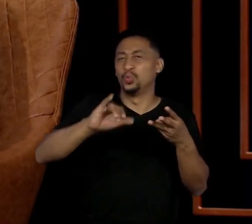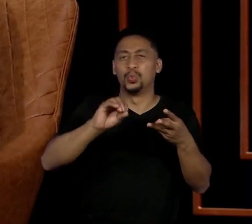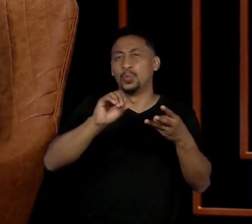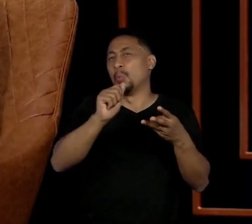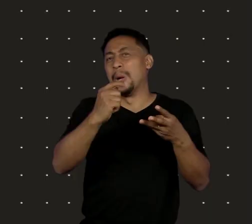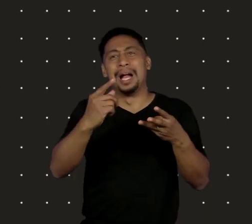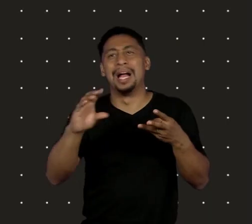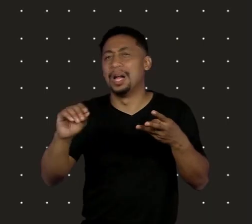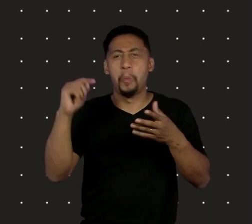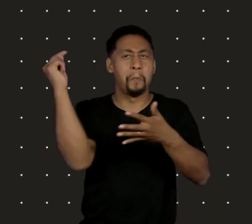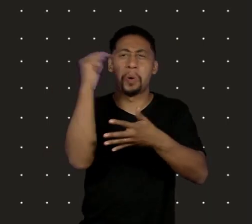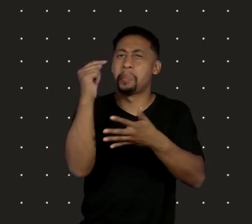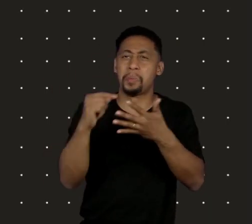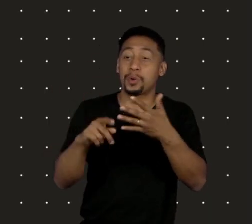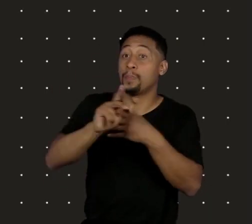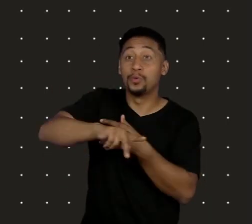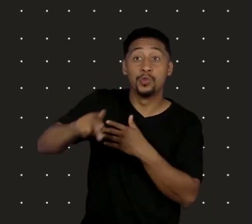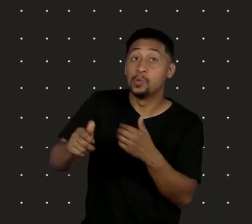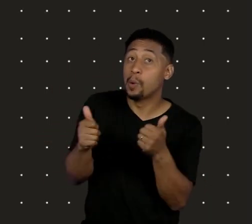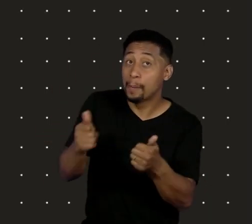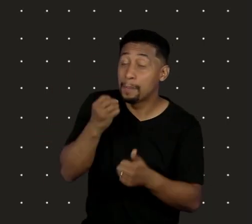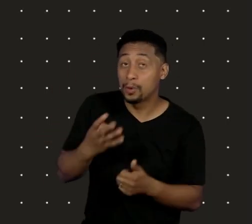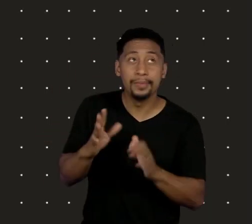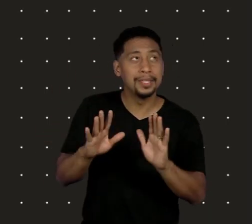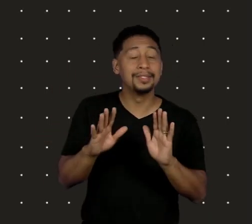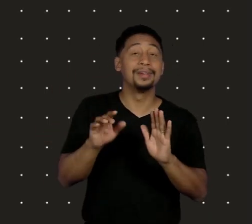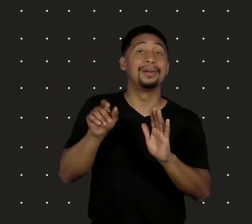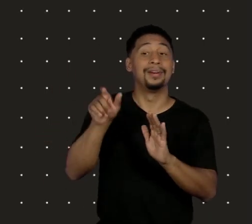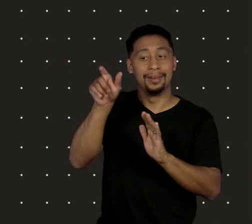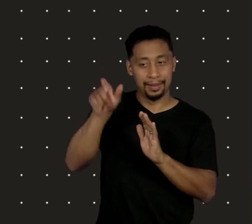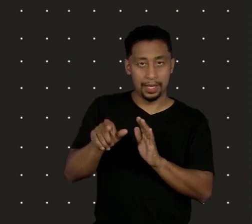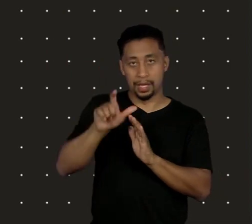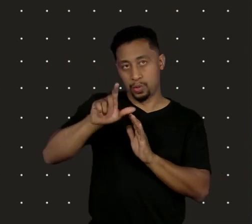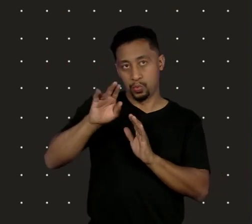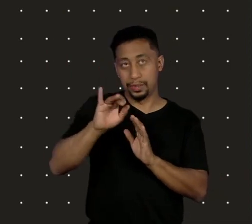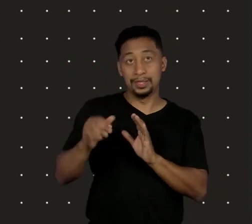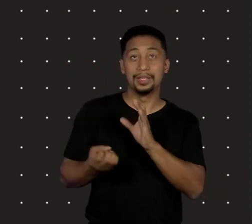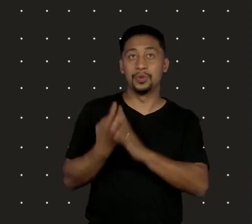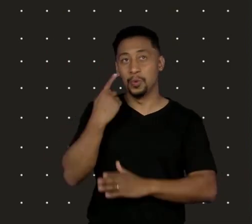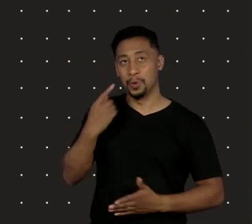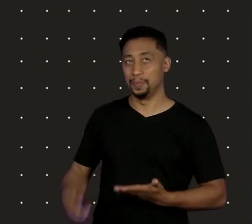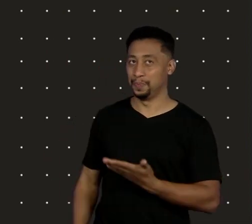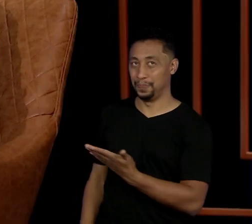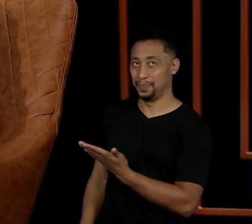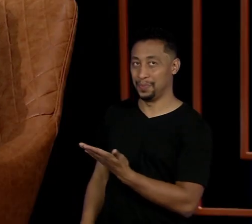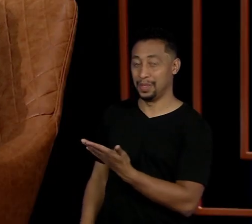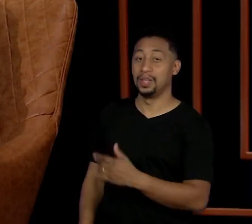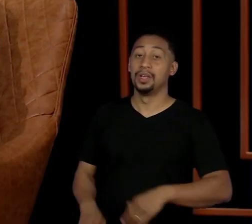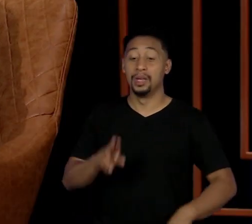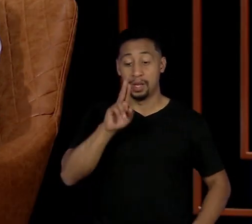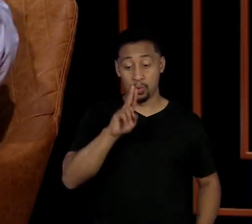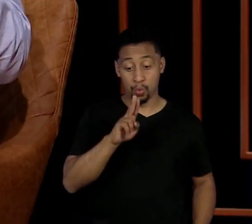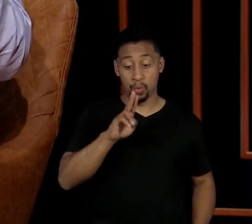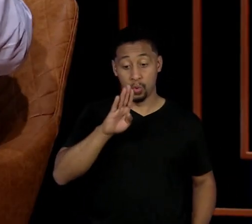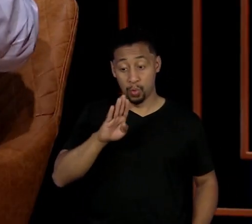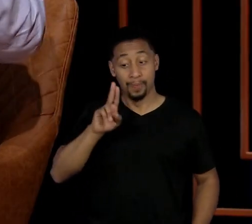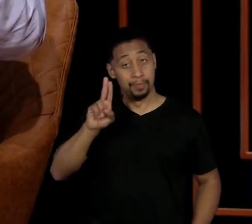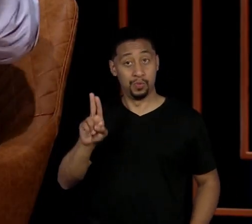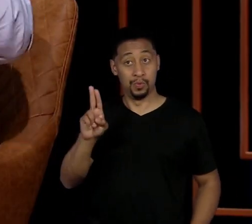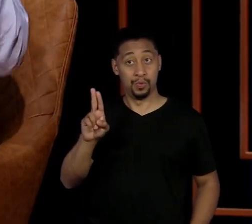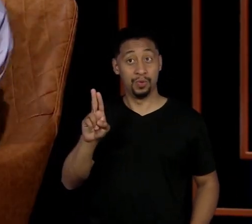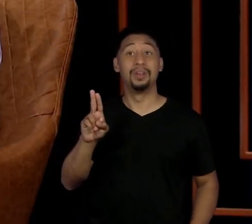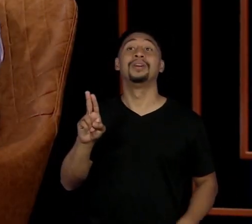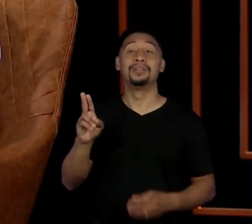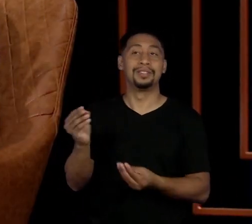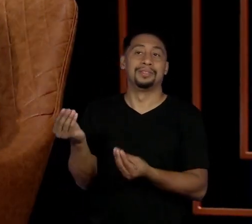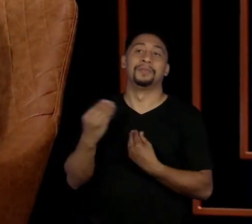do primeiro ano ele resolve montar um Ubu, tradução dele, e eu faço o Ubu. Entendeu? Então o Luiz Antônio é